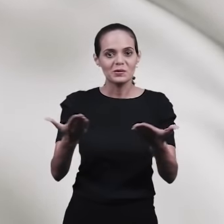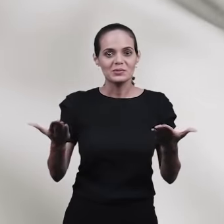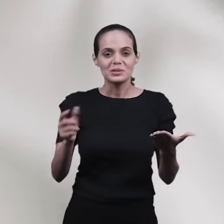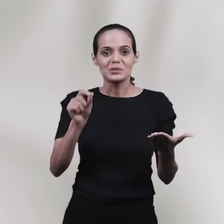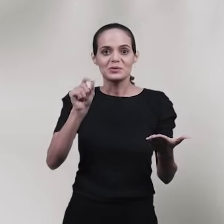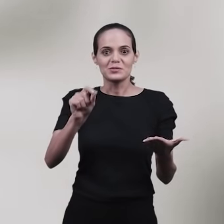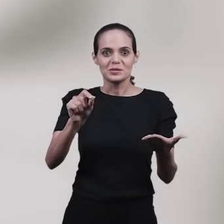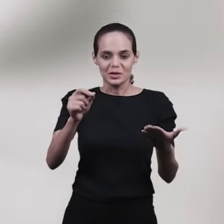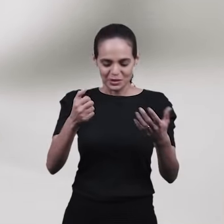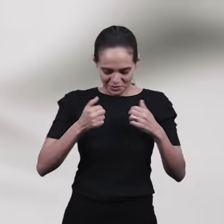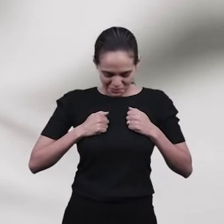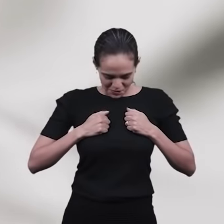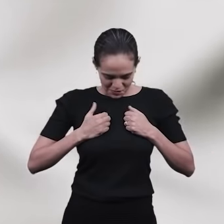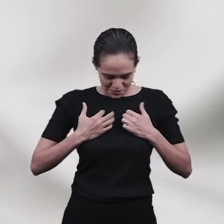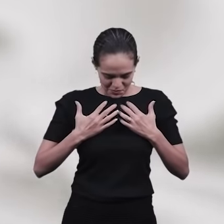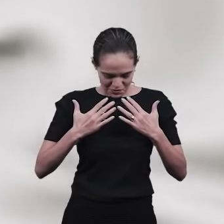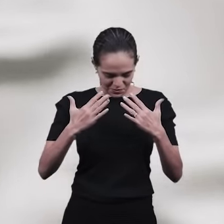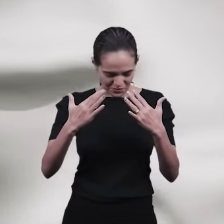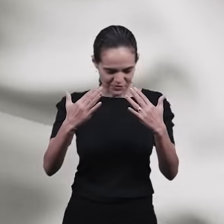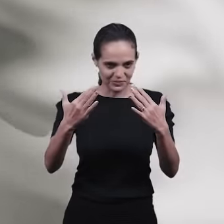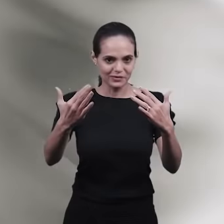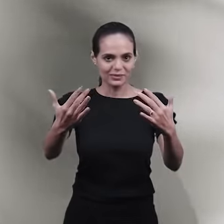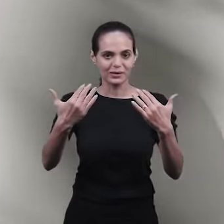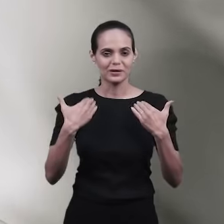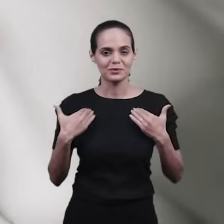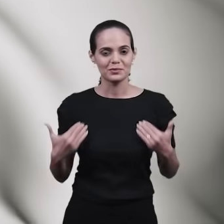serão glorificados